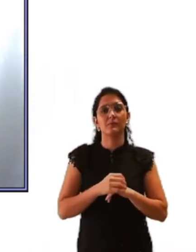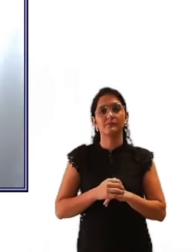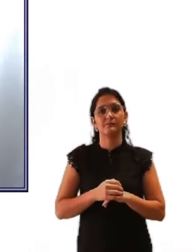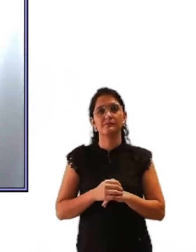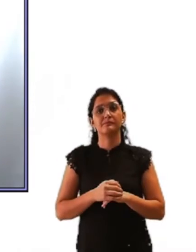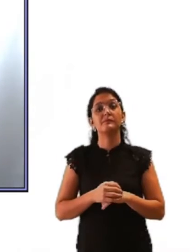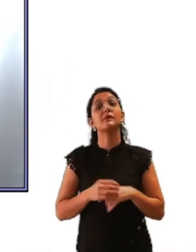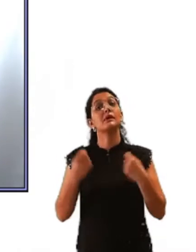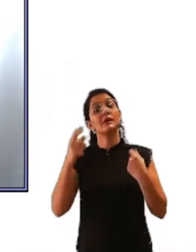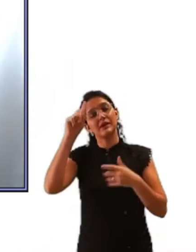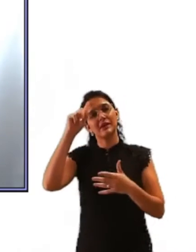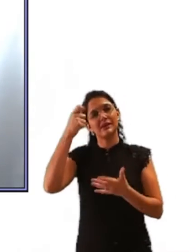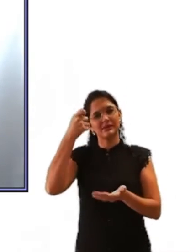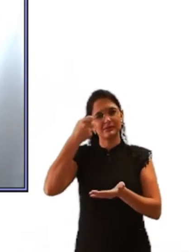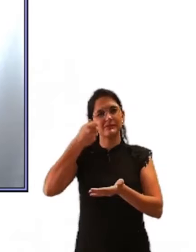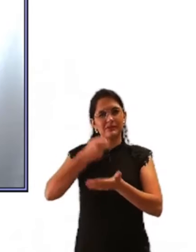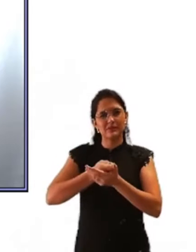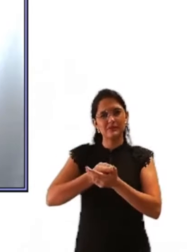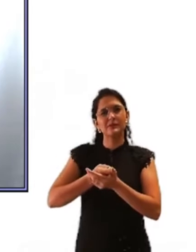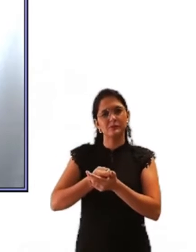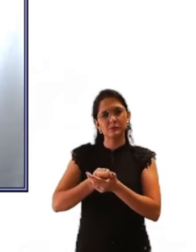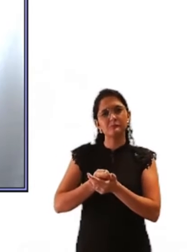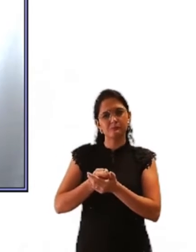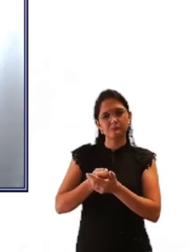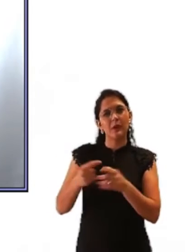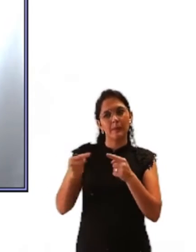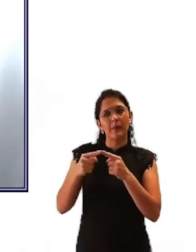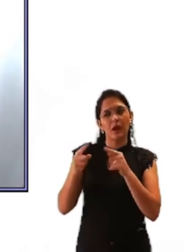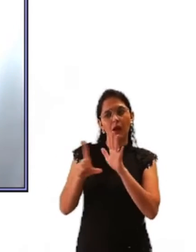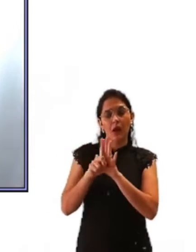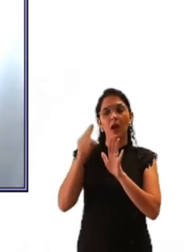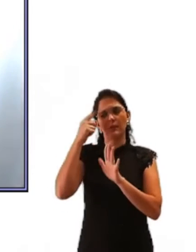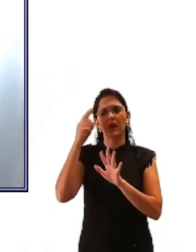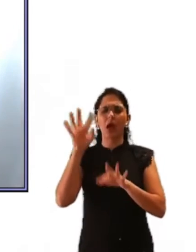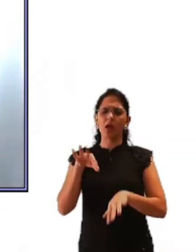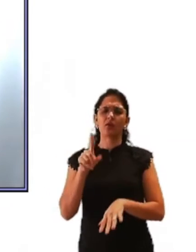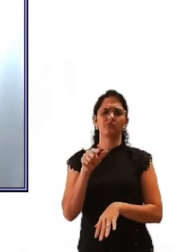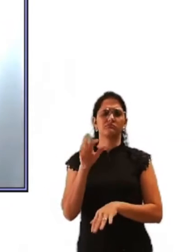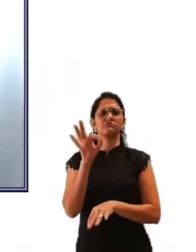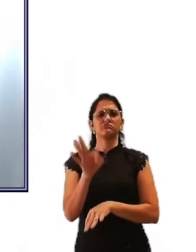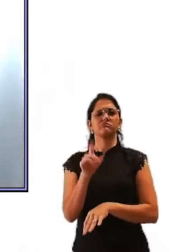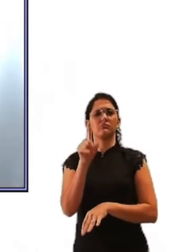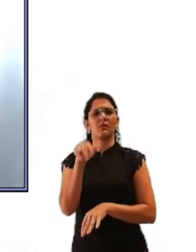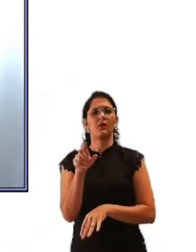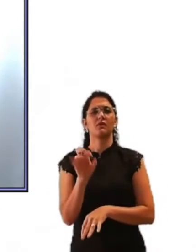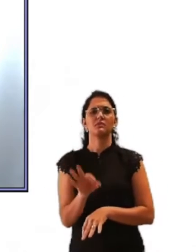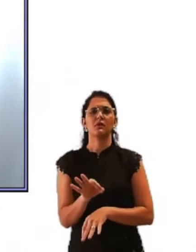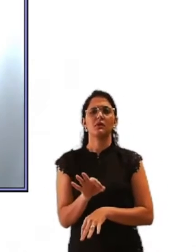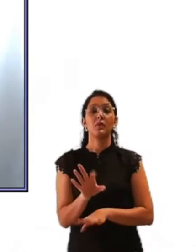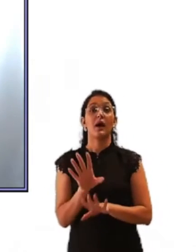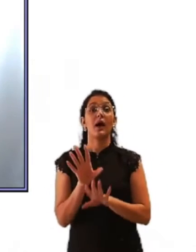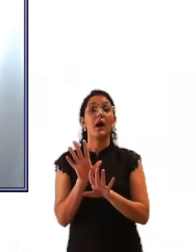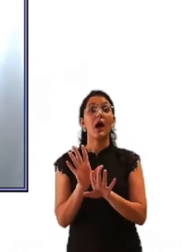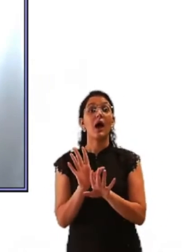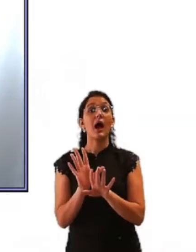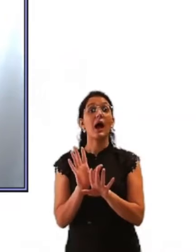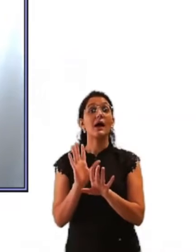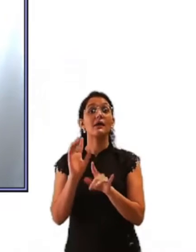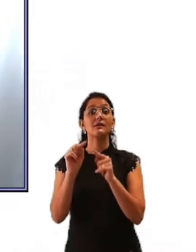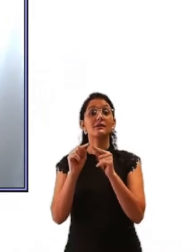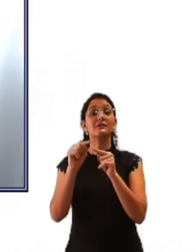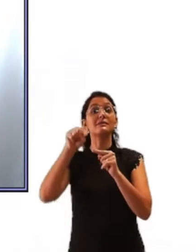juiz, ele decidiu com base naquilo e ele fala: não, é isso. E o que